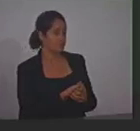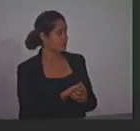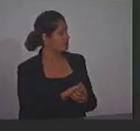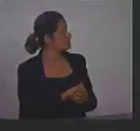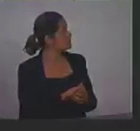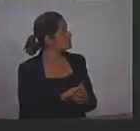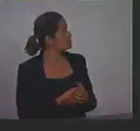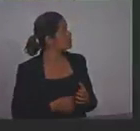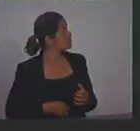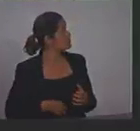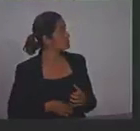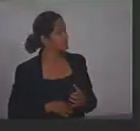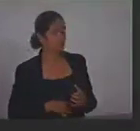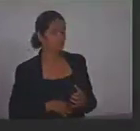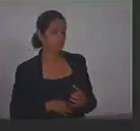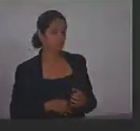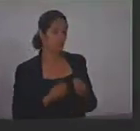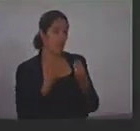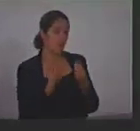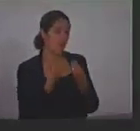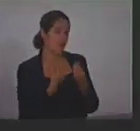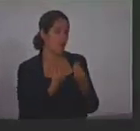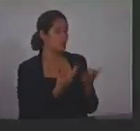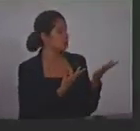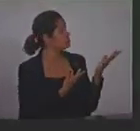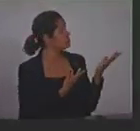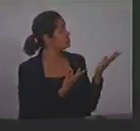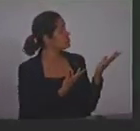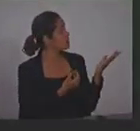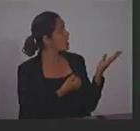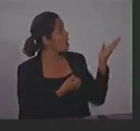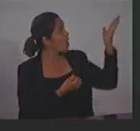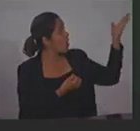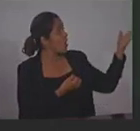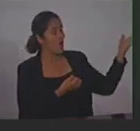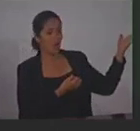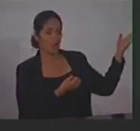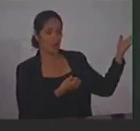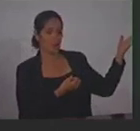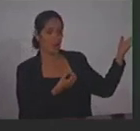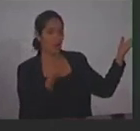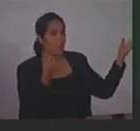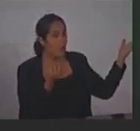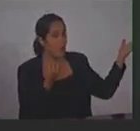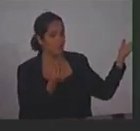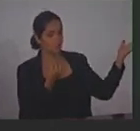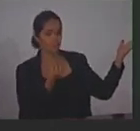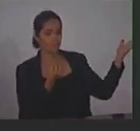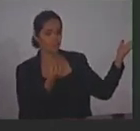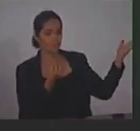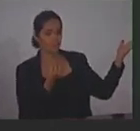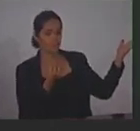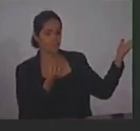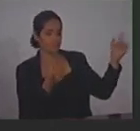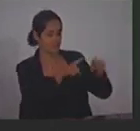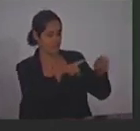Pode ir passando, Thiago. Olha a questão desses... Olha essa piscina. Para aí, Thiago, só um pouquinho. Quem consegue... E vou te mostrar. Nós